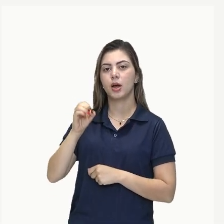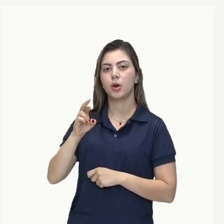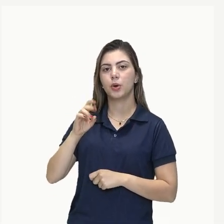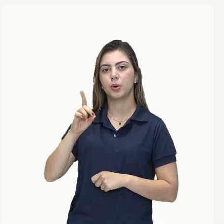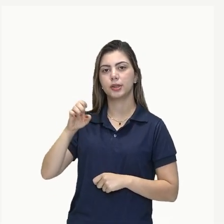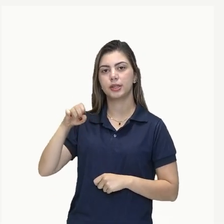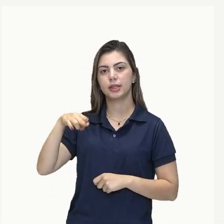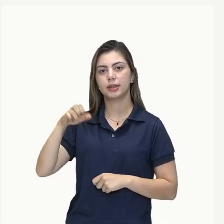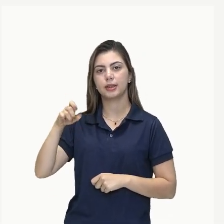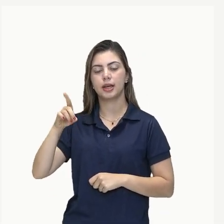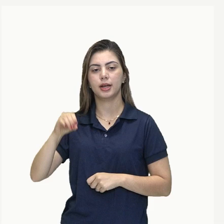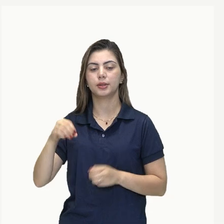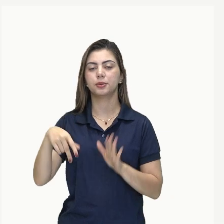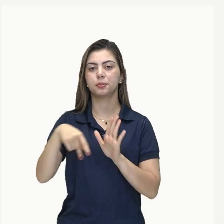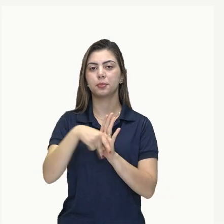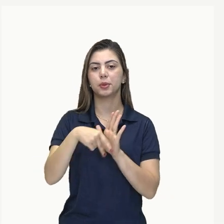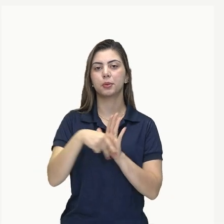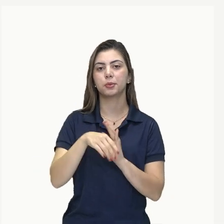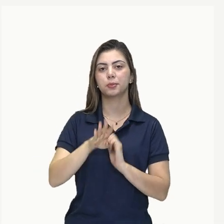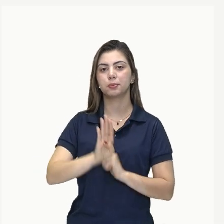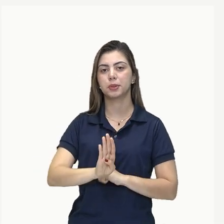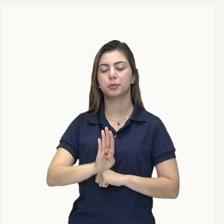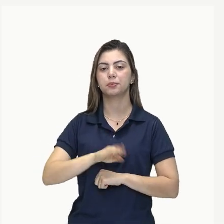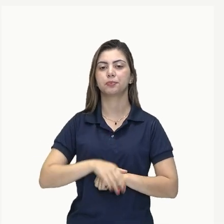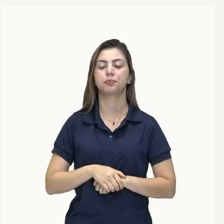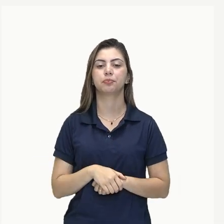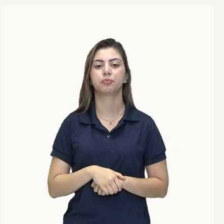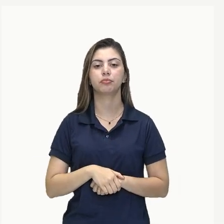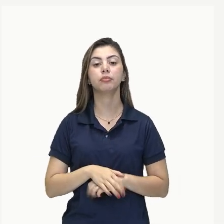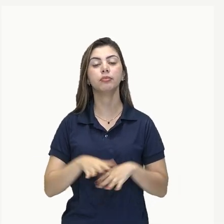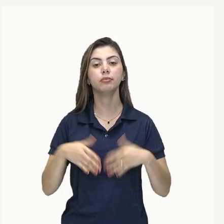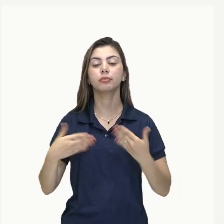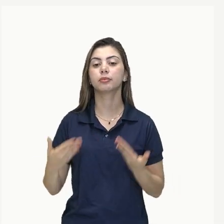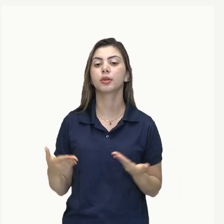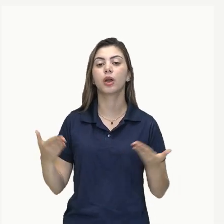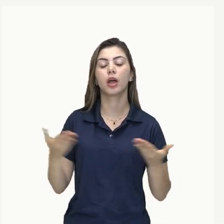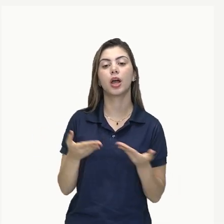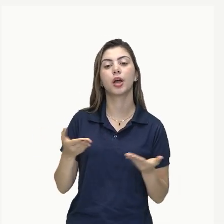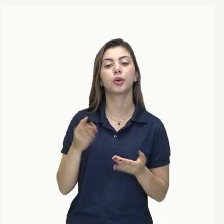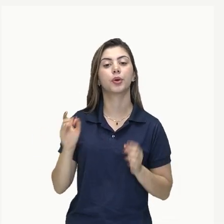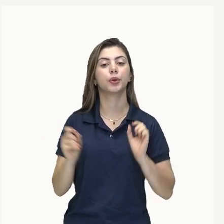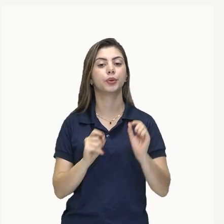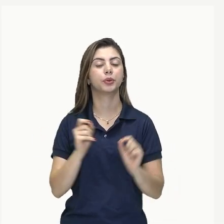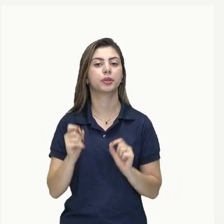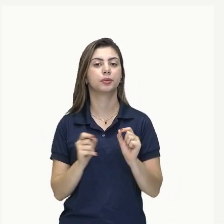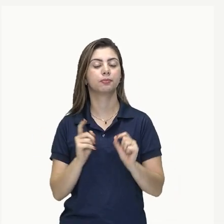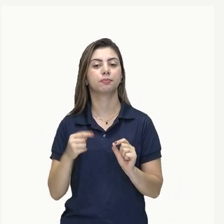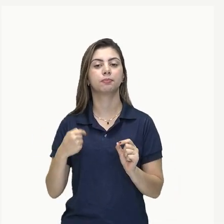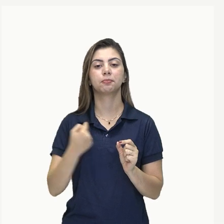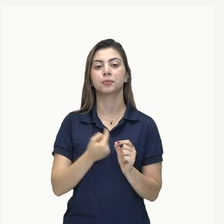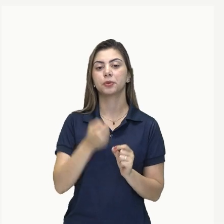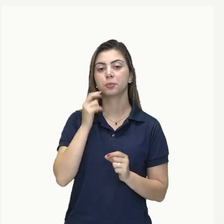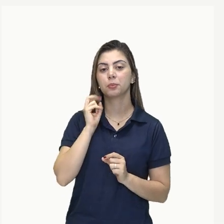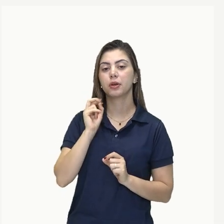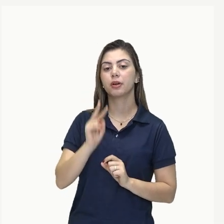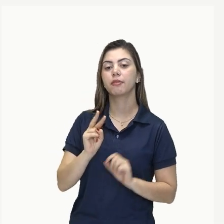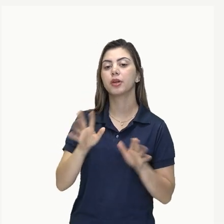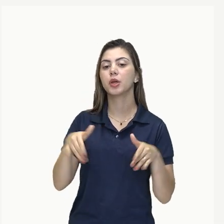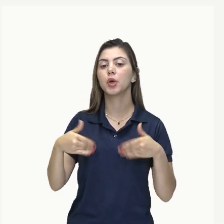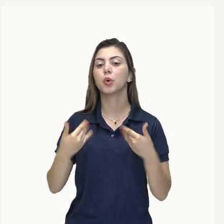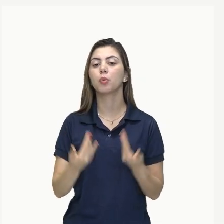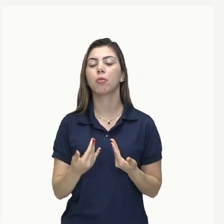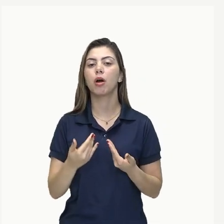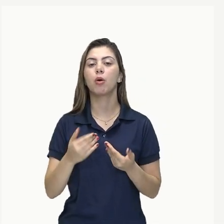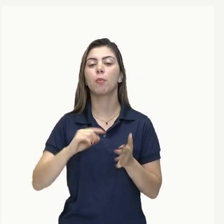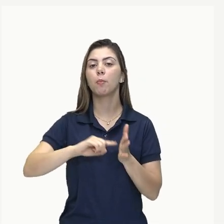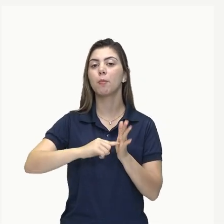B. E agora vamos verificar o ponto C. O ponto